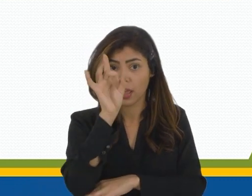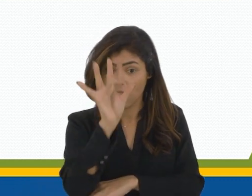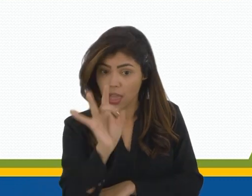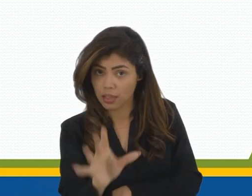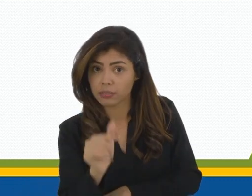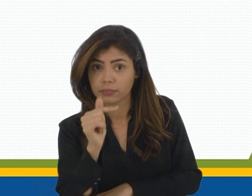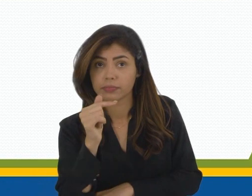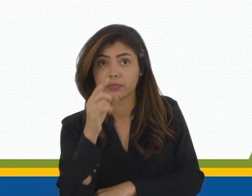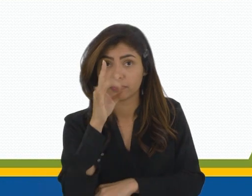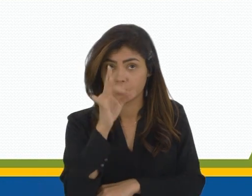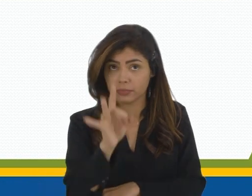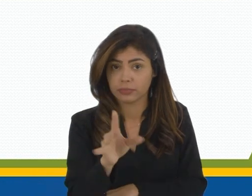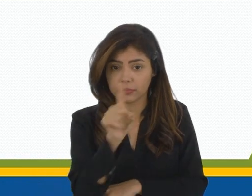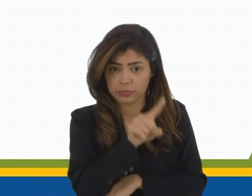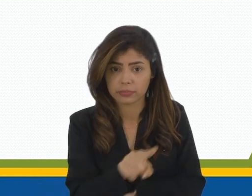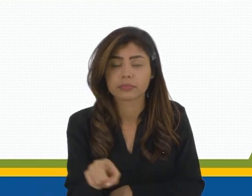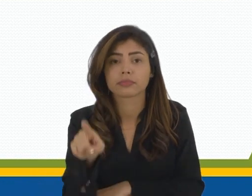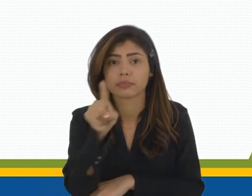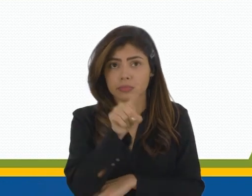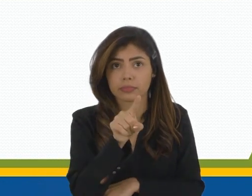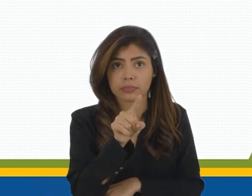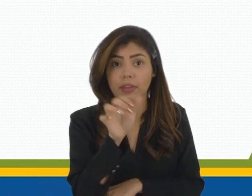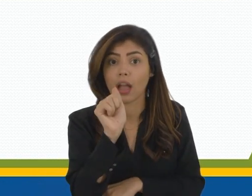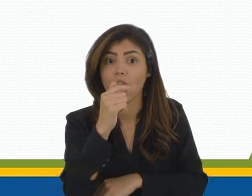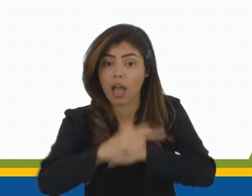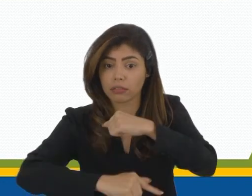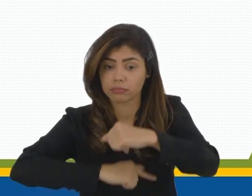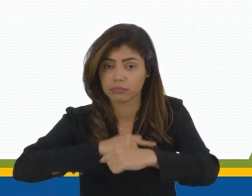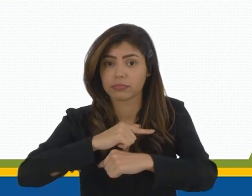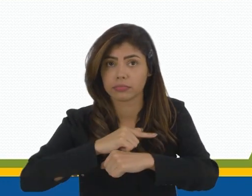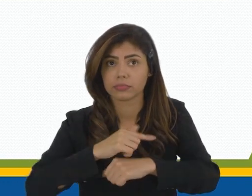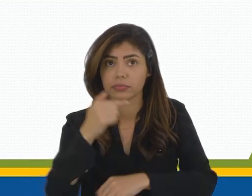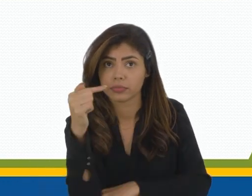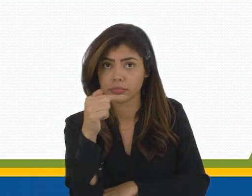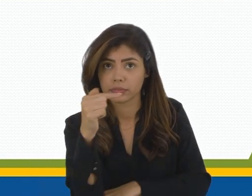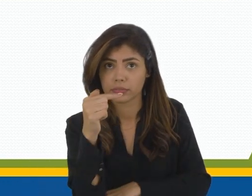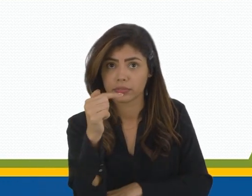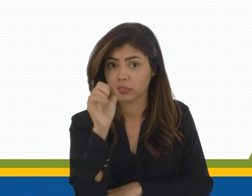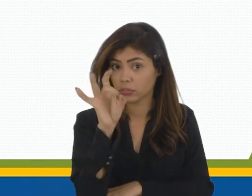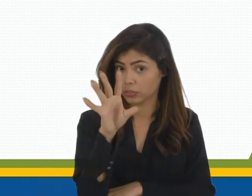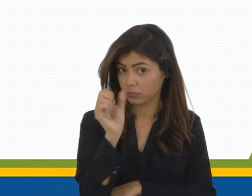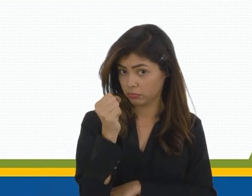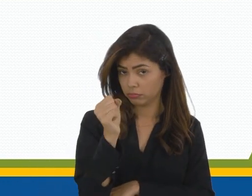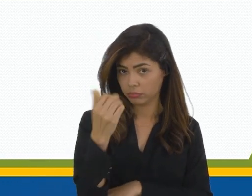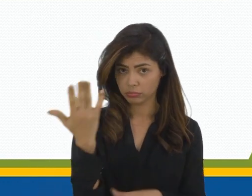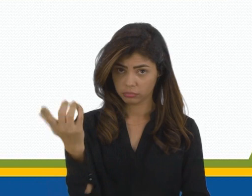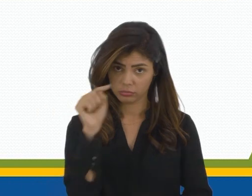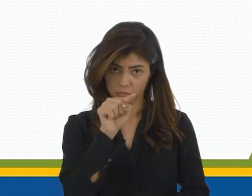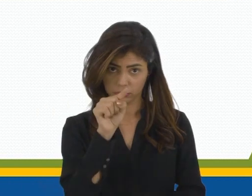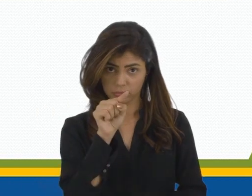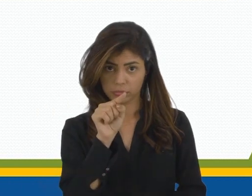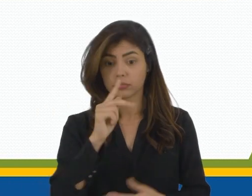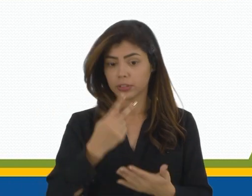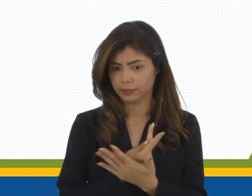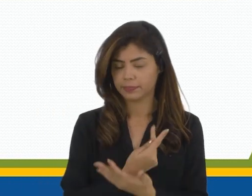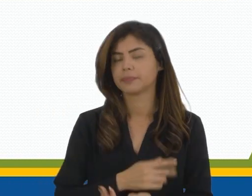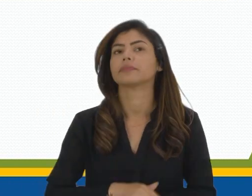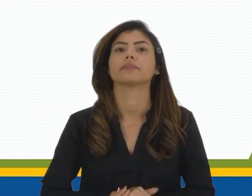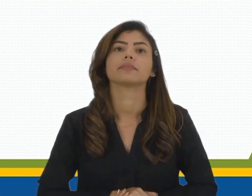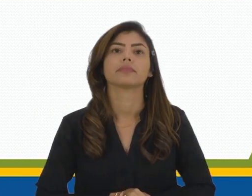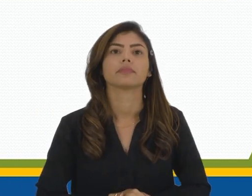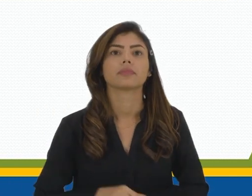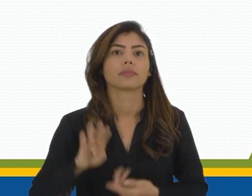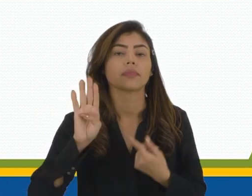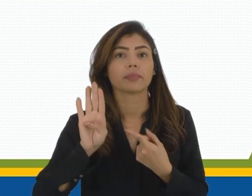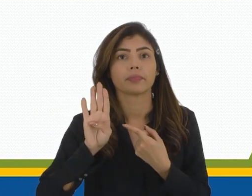dessas esferas correspondem a átomos. Então, nós temos 7 ao invés de 8. Então, essa alternativa está errada.